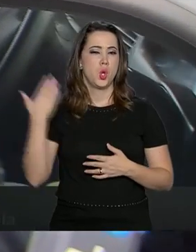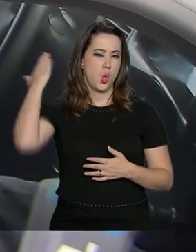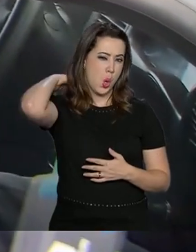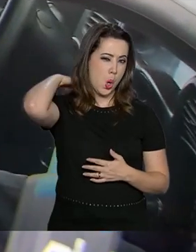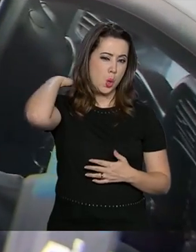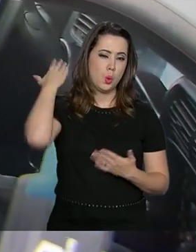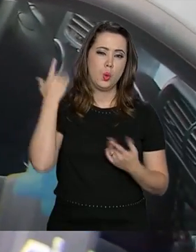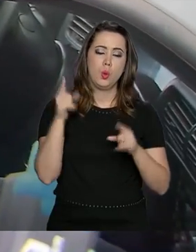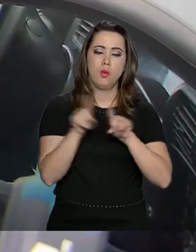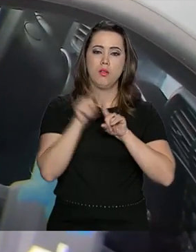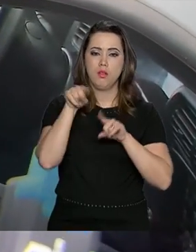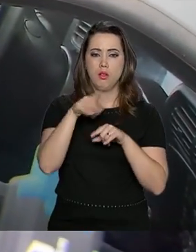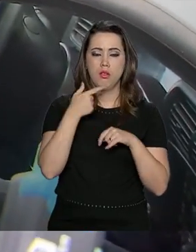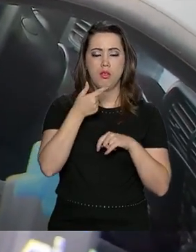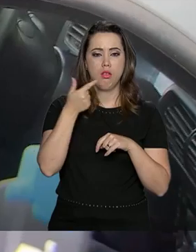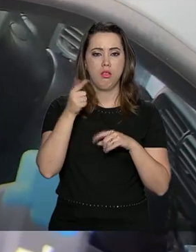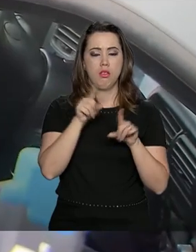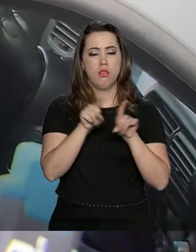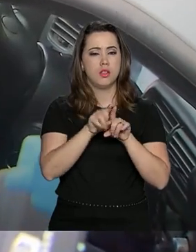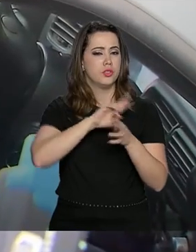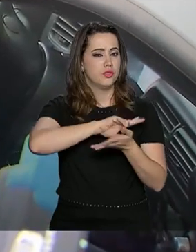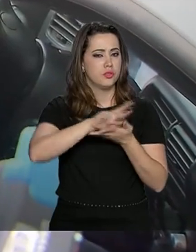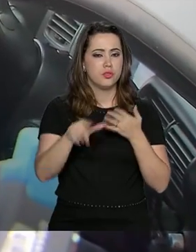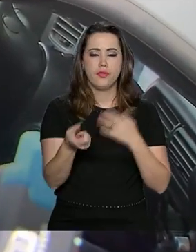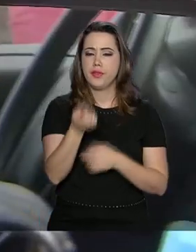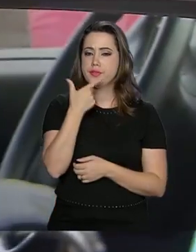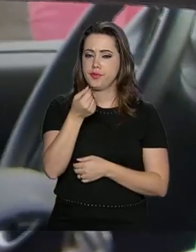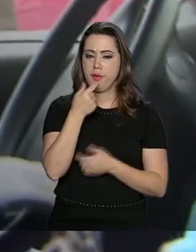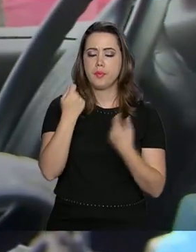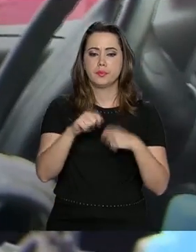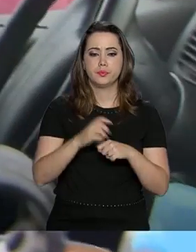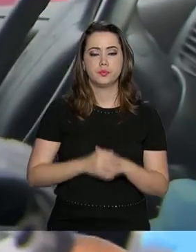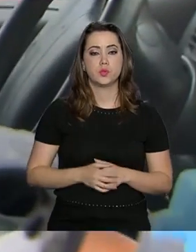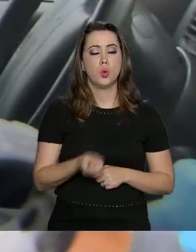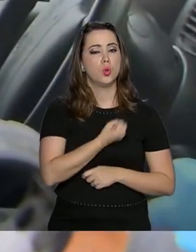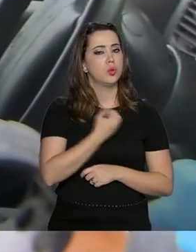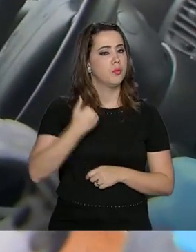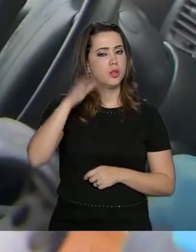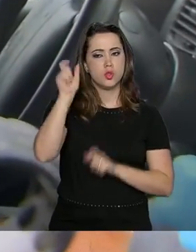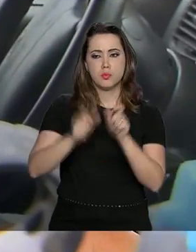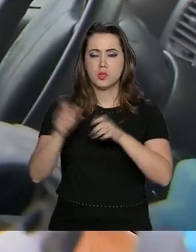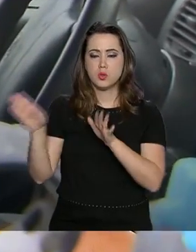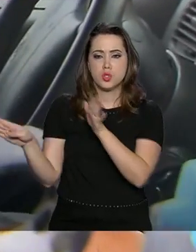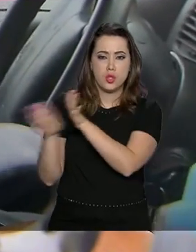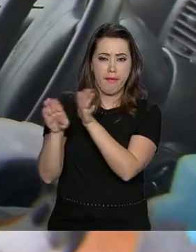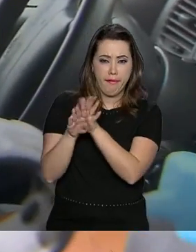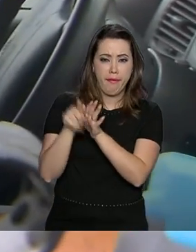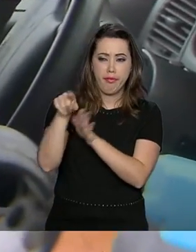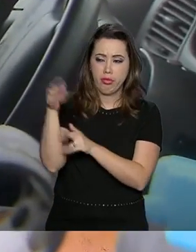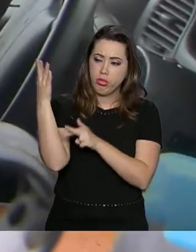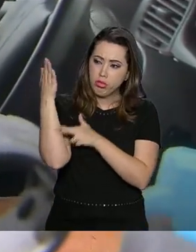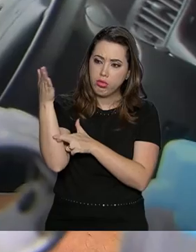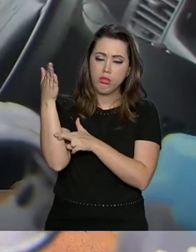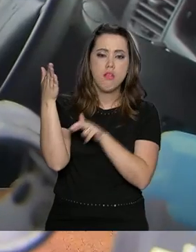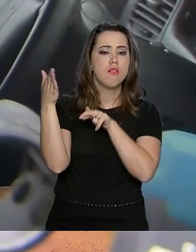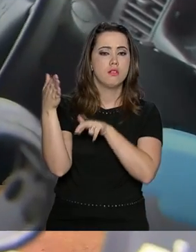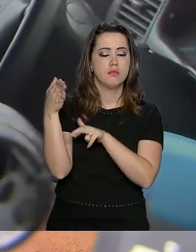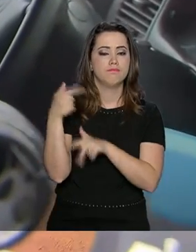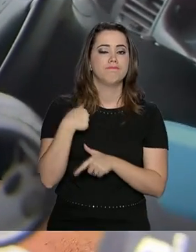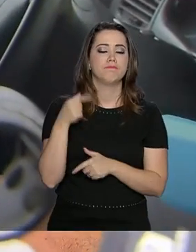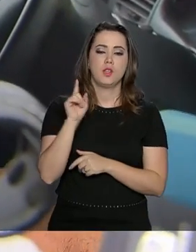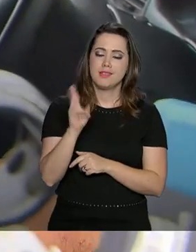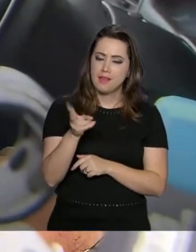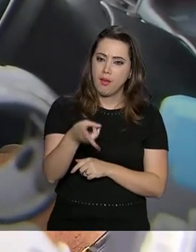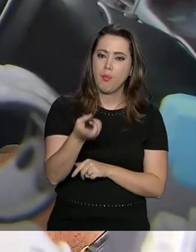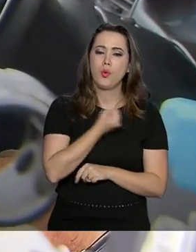coluna, temos tem variadas coisas. O número pode ser muito maior de brasileiros chegando no consulado, é isso? À medida que a gente espera, o número só